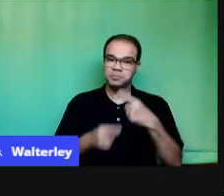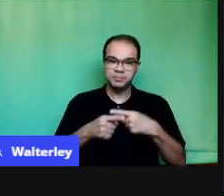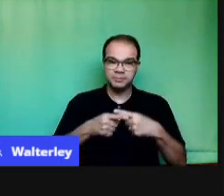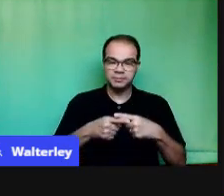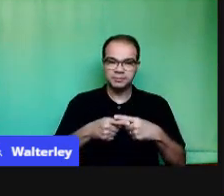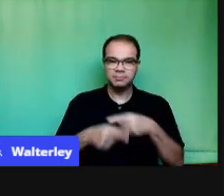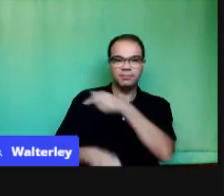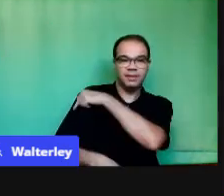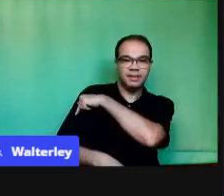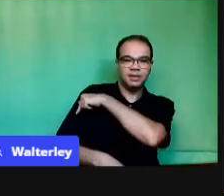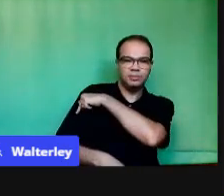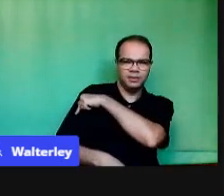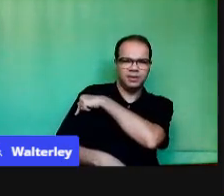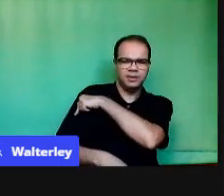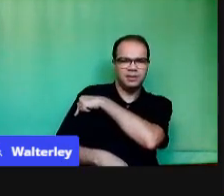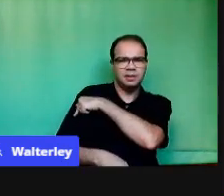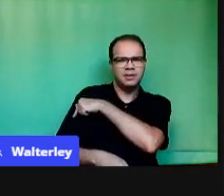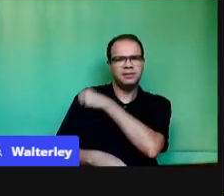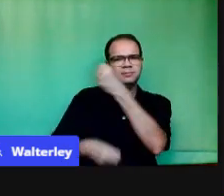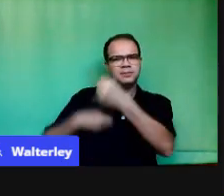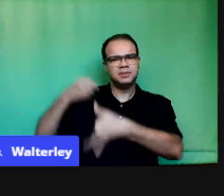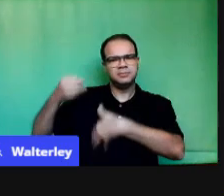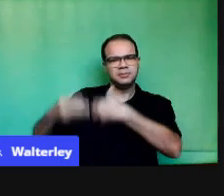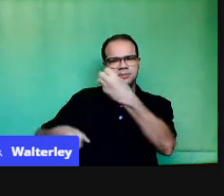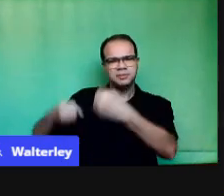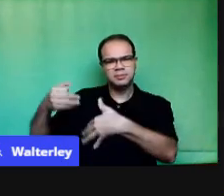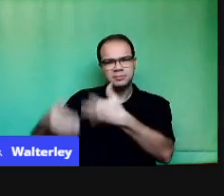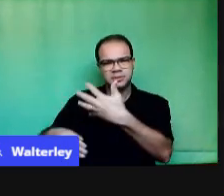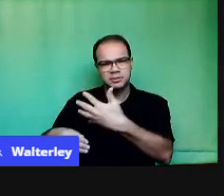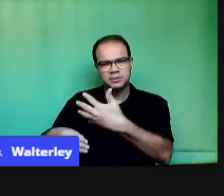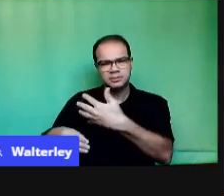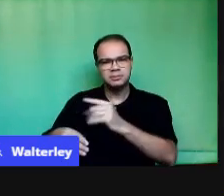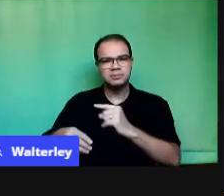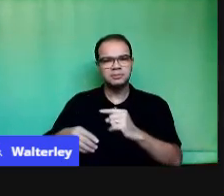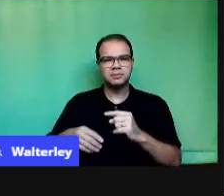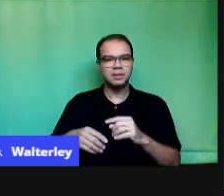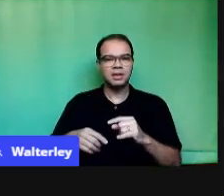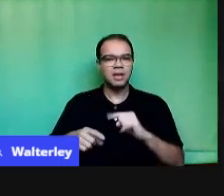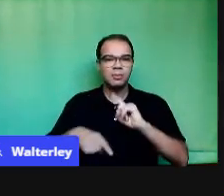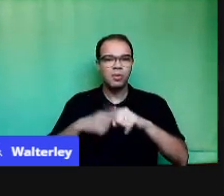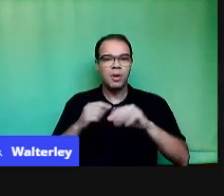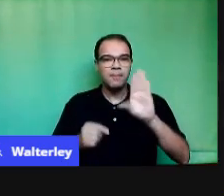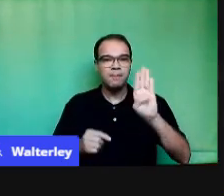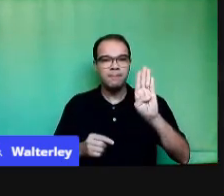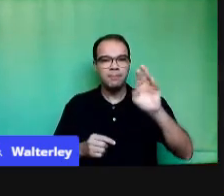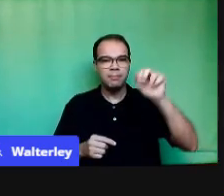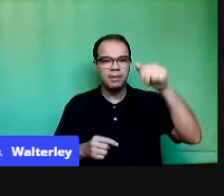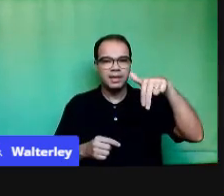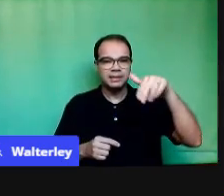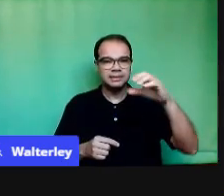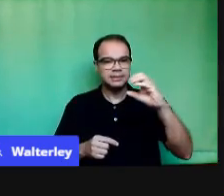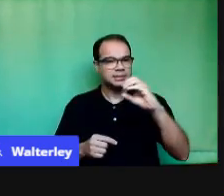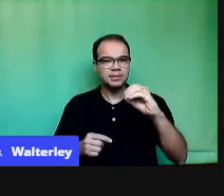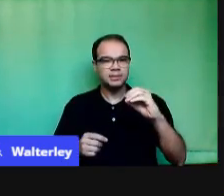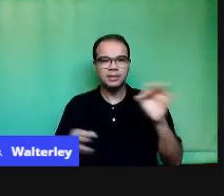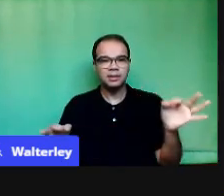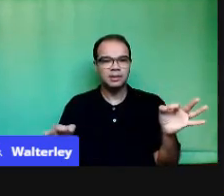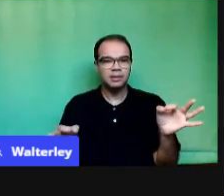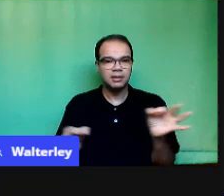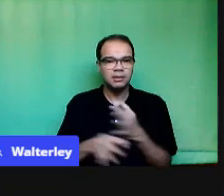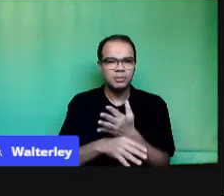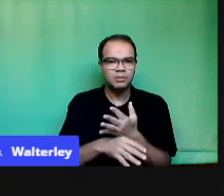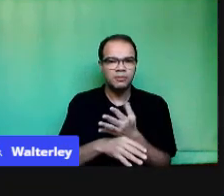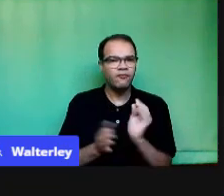animais, e depois, com a BNCC, nós não temos mais isso. Então, os professores perceberam essa lacuna. Foi decidido em grupo, né, no